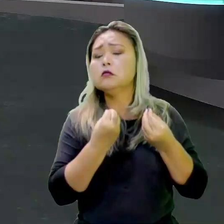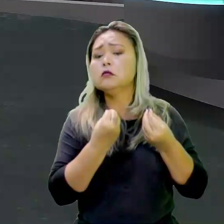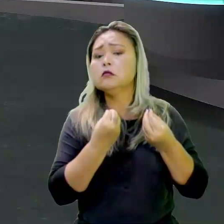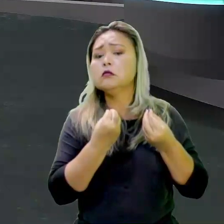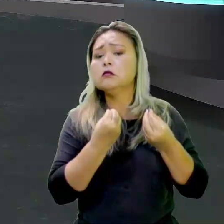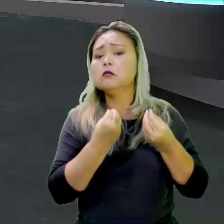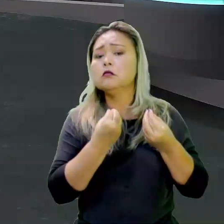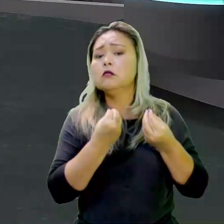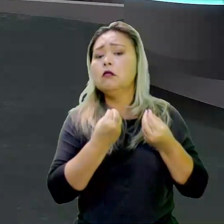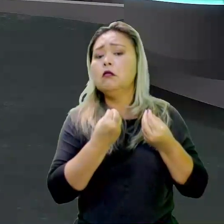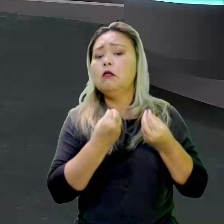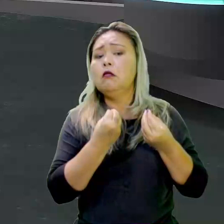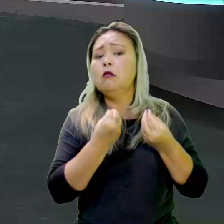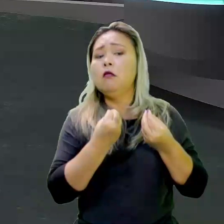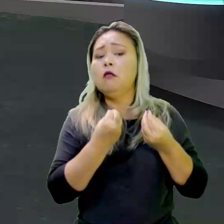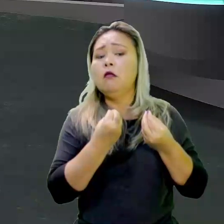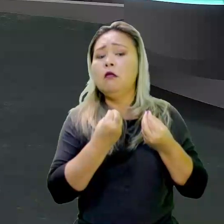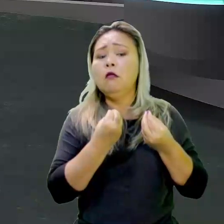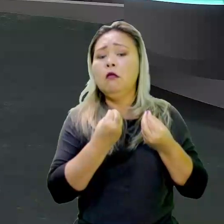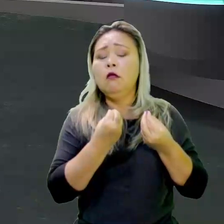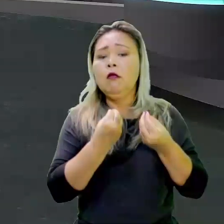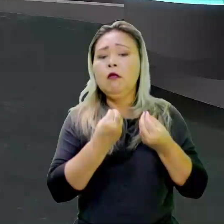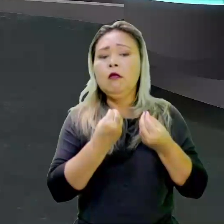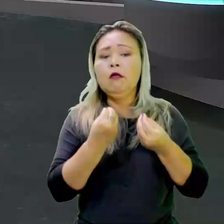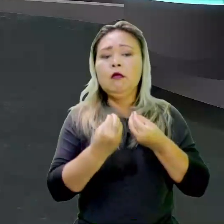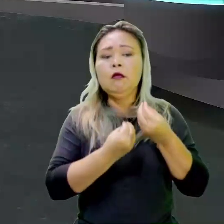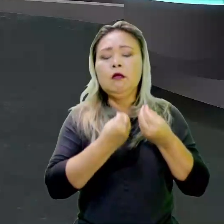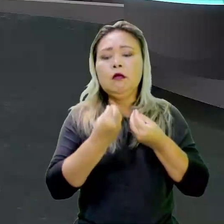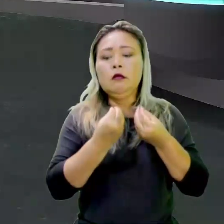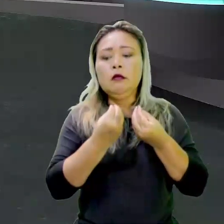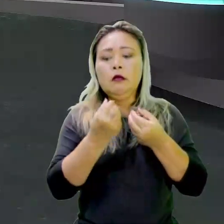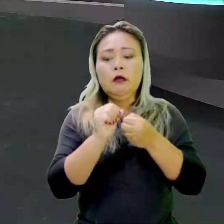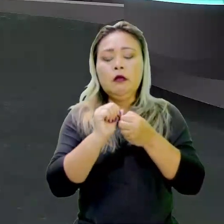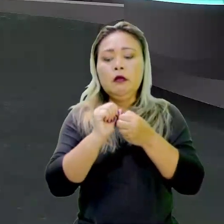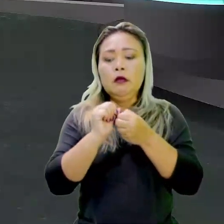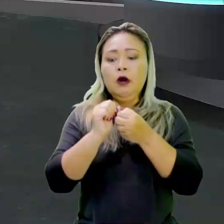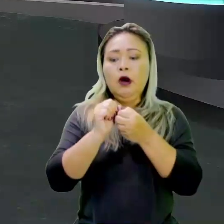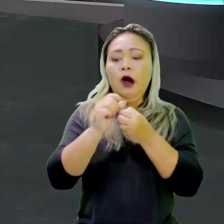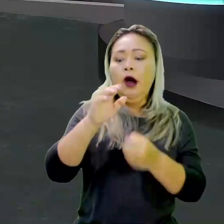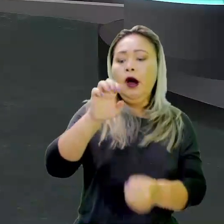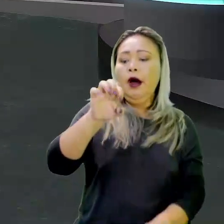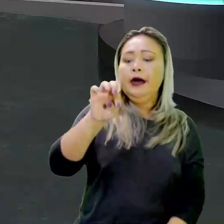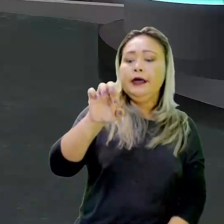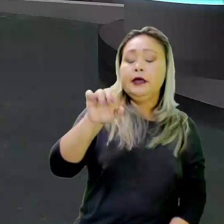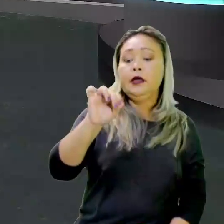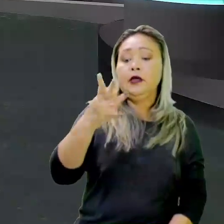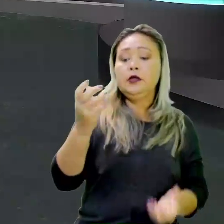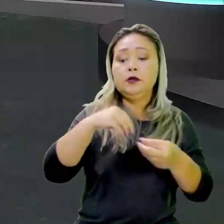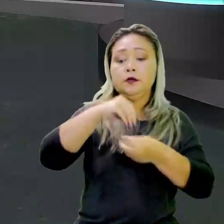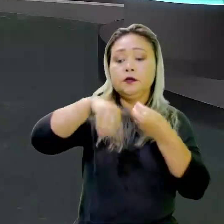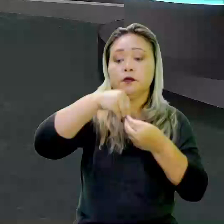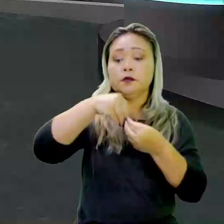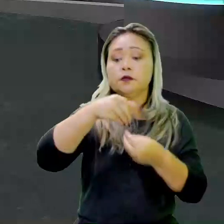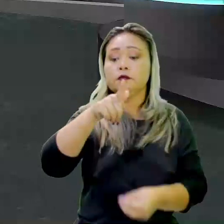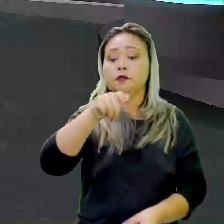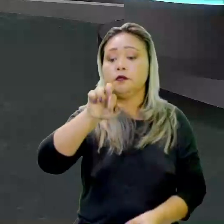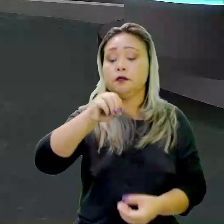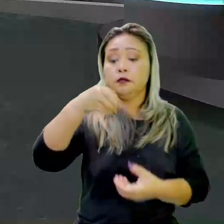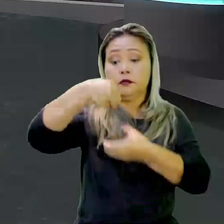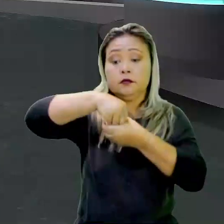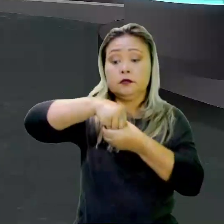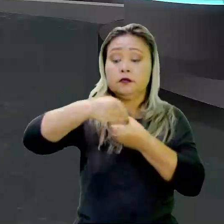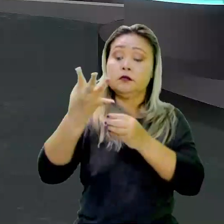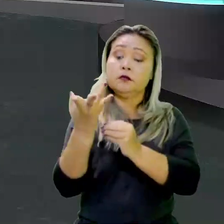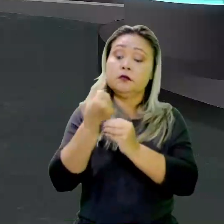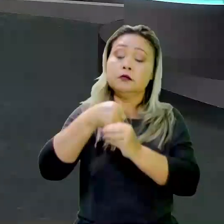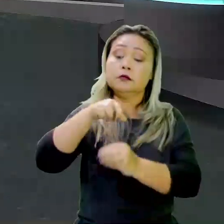no que se consolidava essa influência dos etruscos e dos gregos na arte romana.